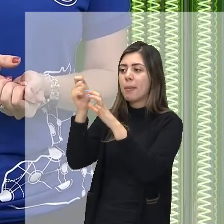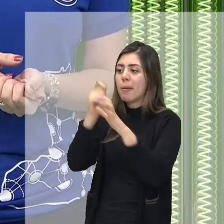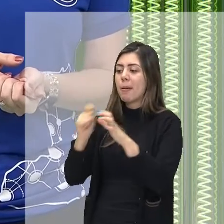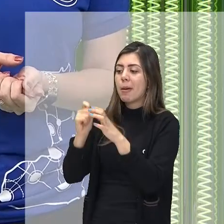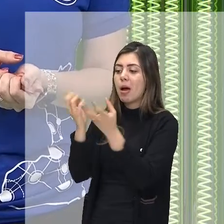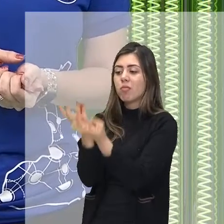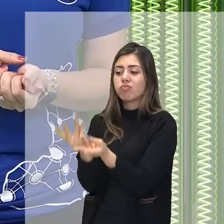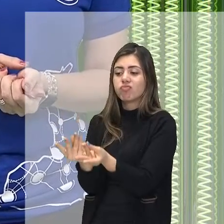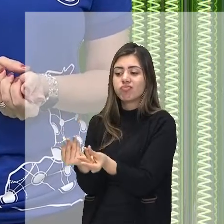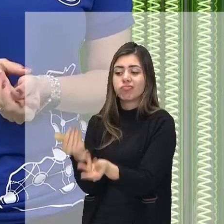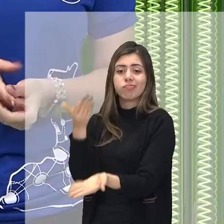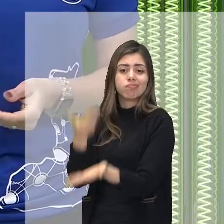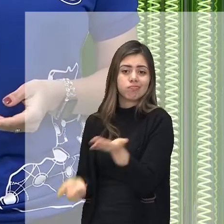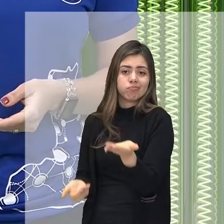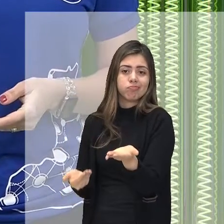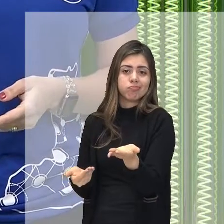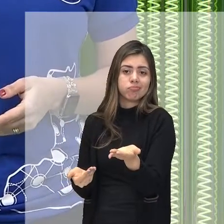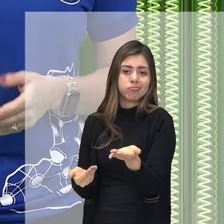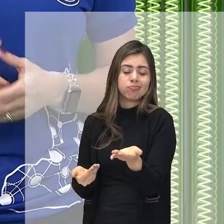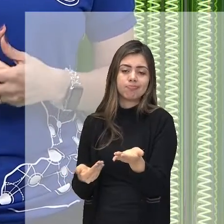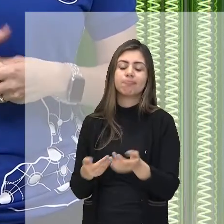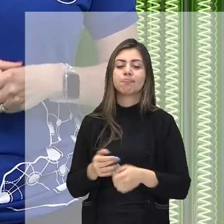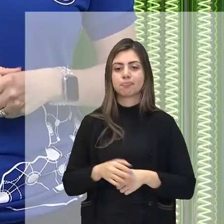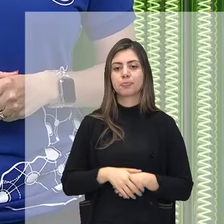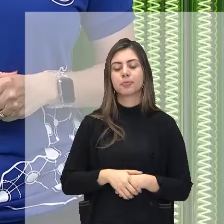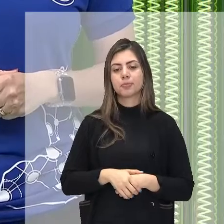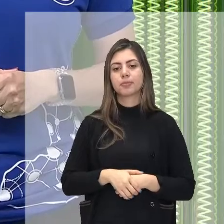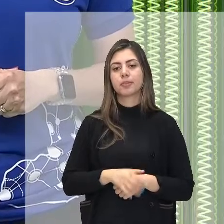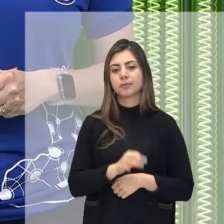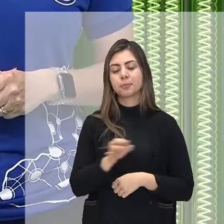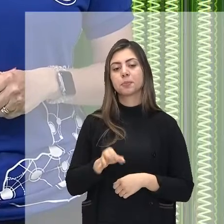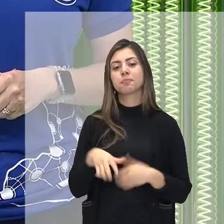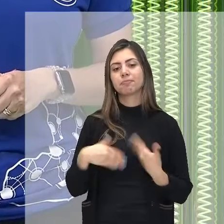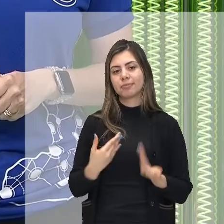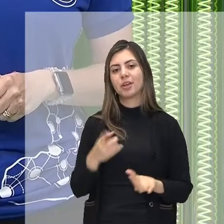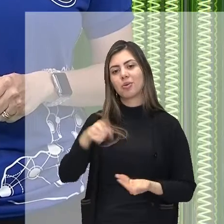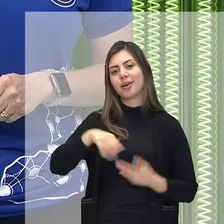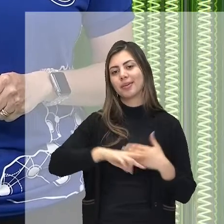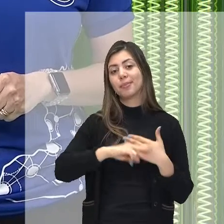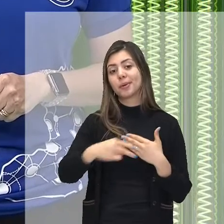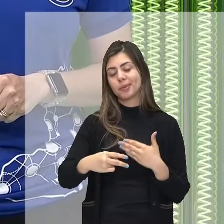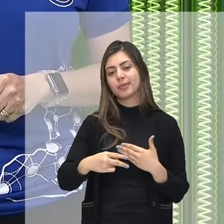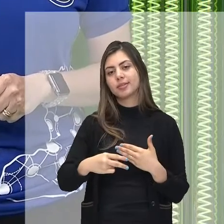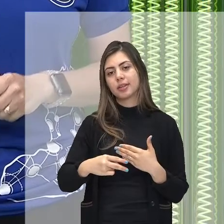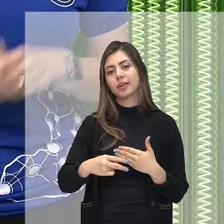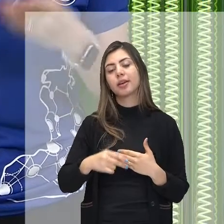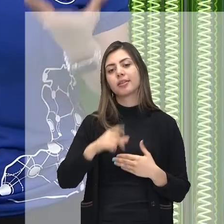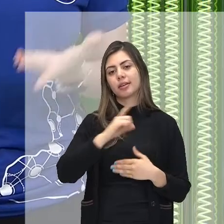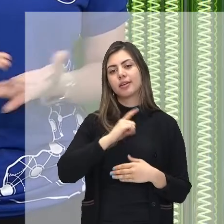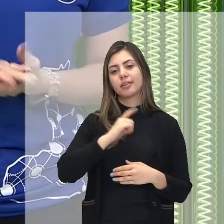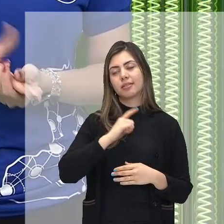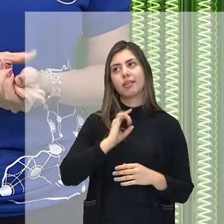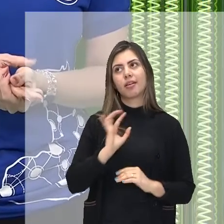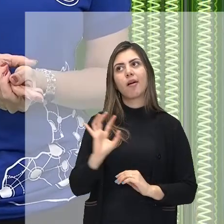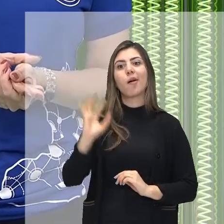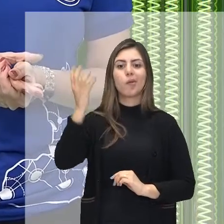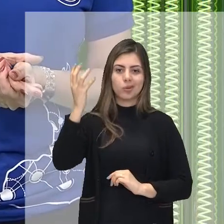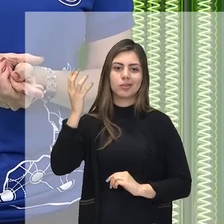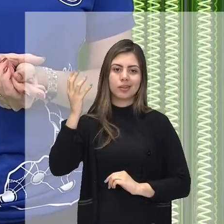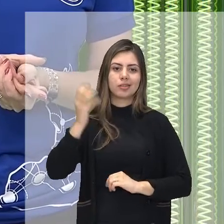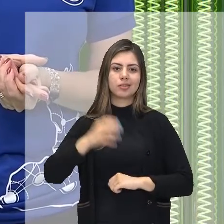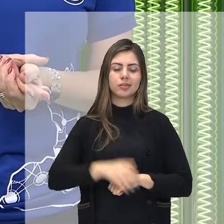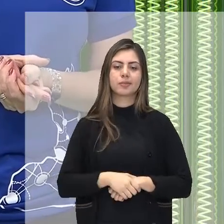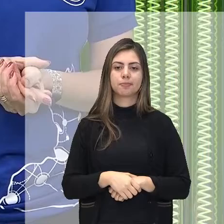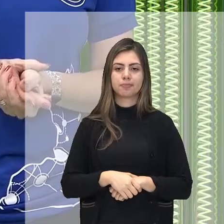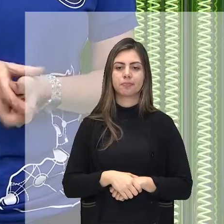sendo perdidos, certo? Então, nós temos aí essa consequência também desse fenômeno atmosférico